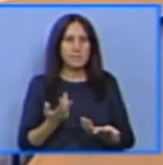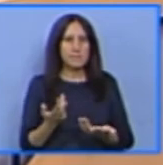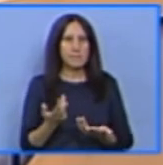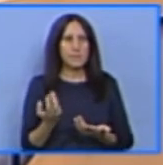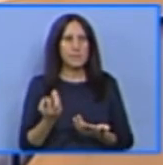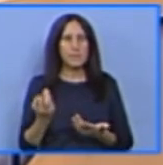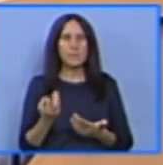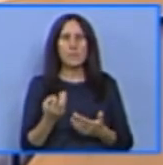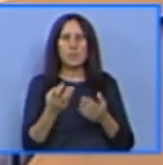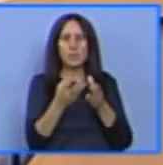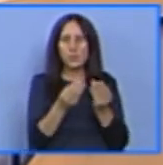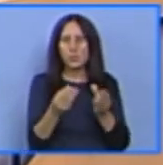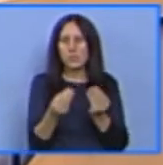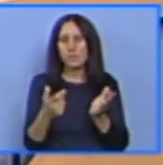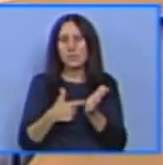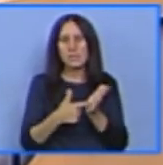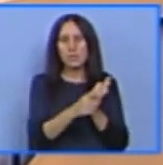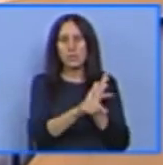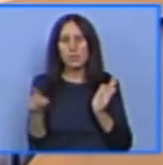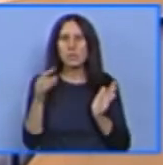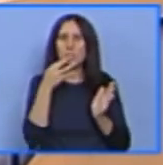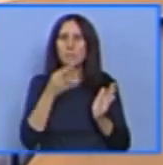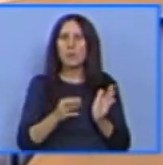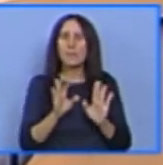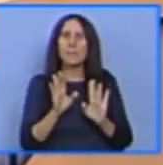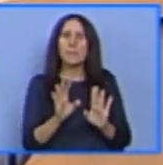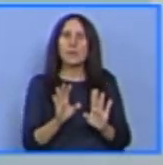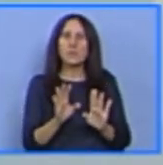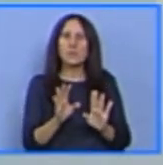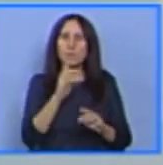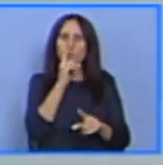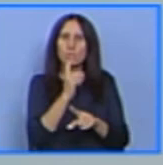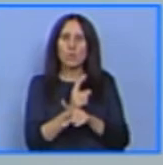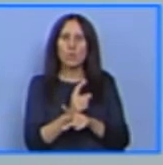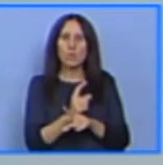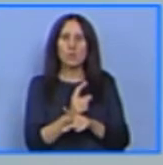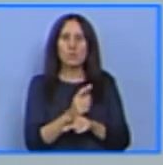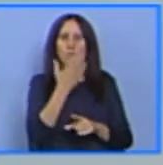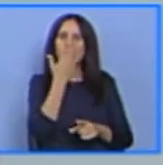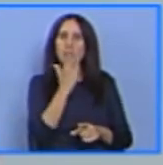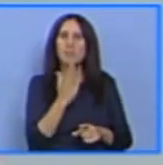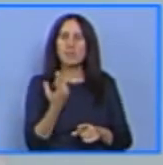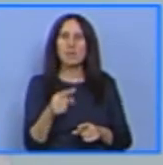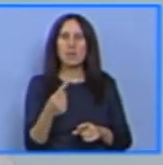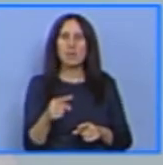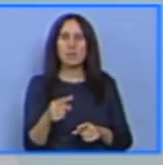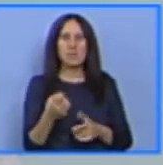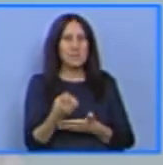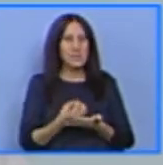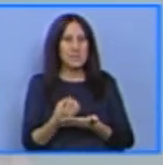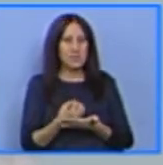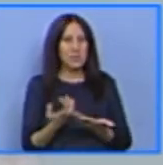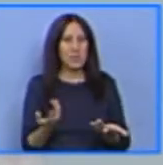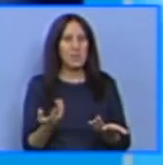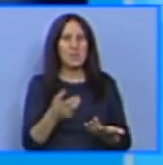fornecer solução para todas as necessidades, mas, simultaneamente, parece que existe um vazio, não é?